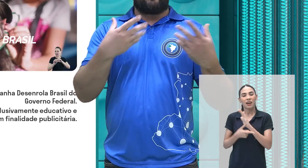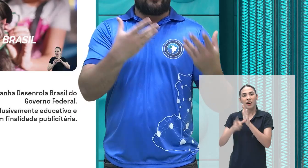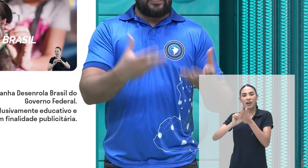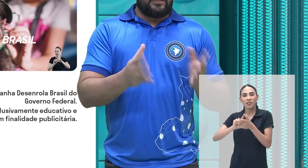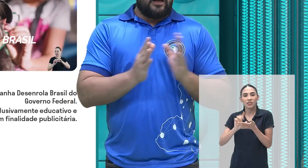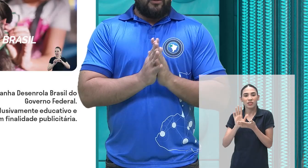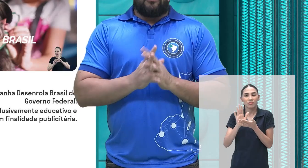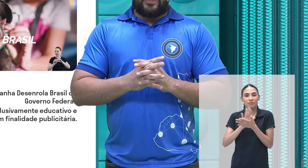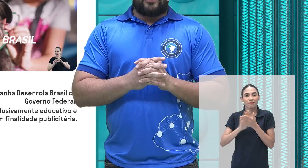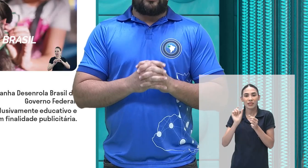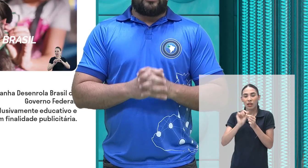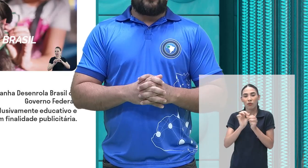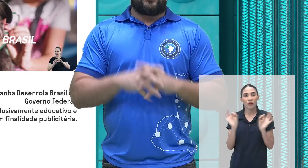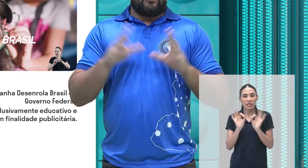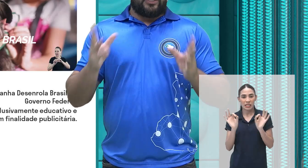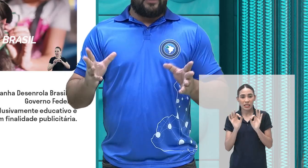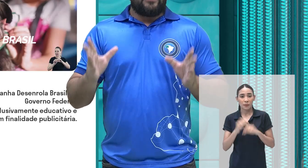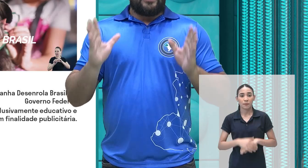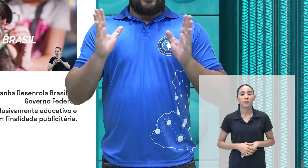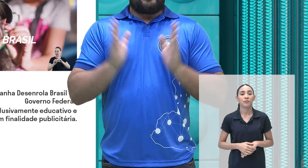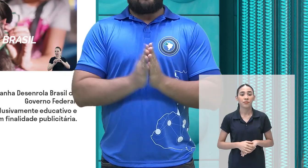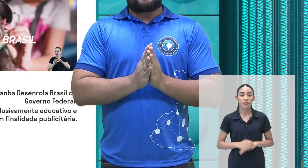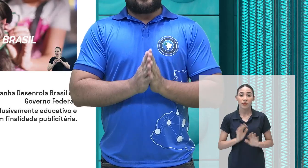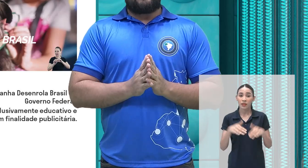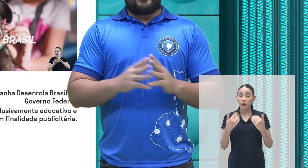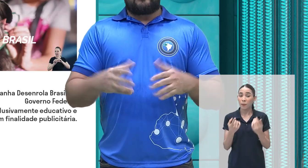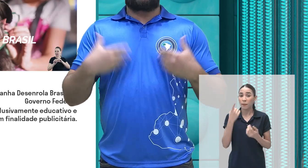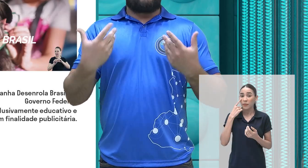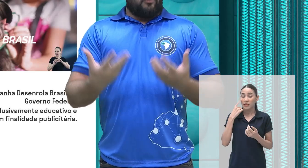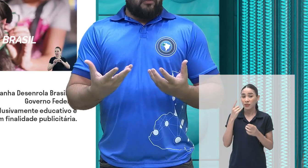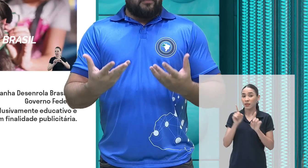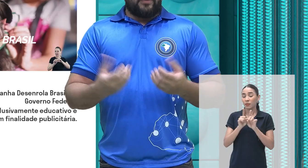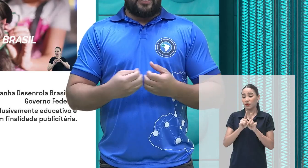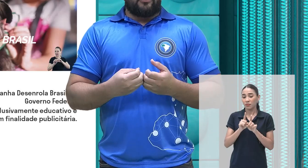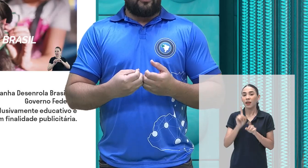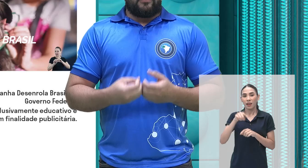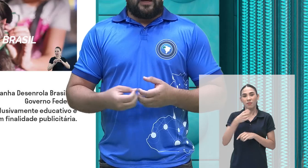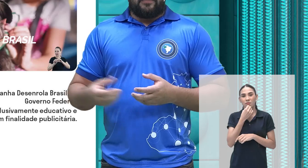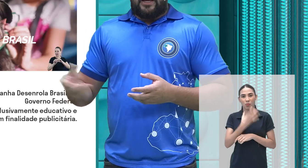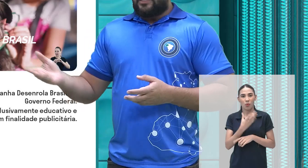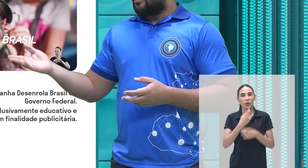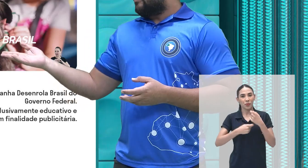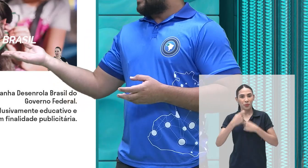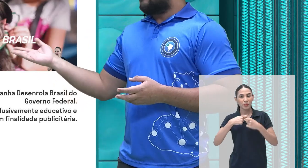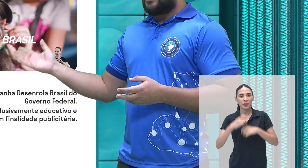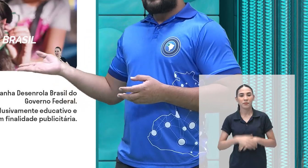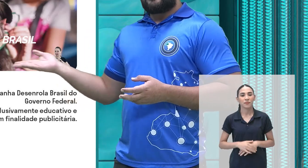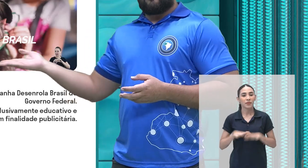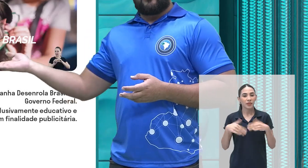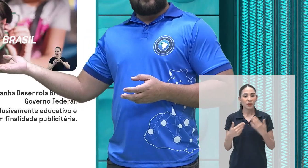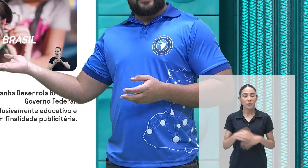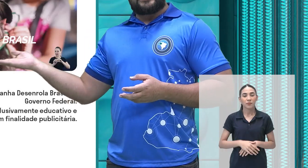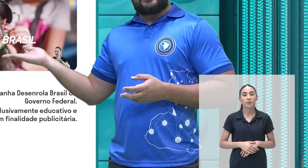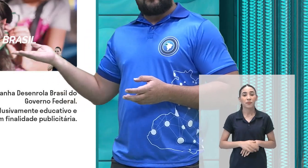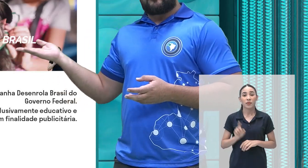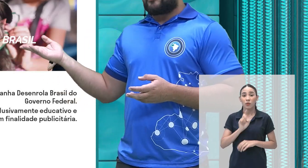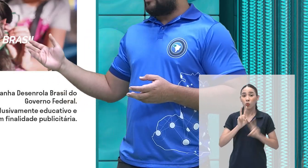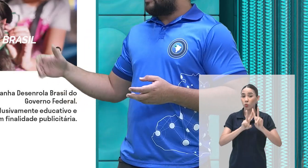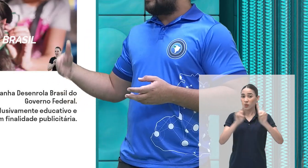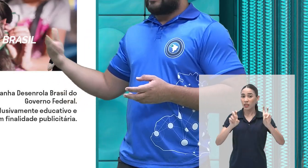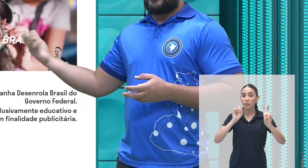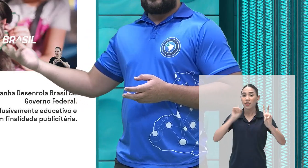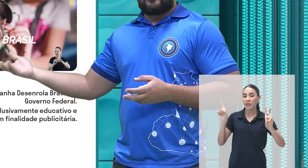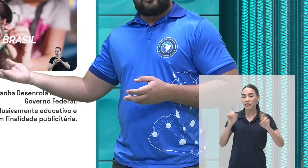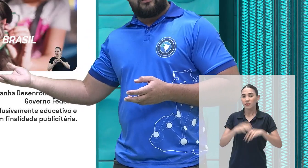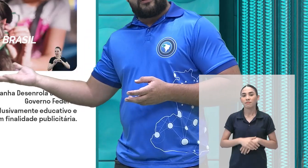fazer para poder honrar as dívidas, ok? E observem que isso é bom para a economia. Então, observe, desenrola Brasil, ou